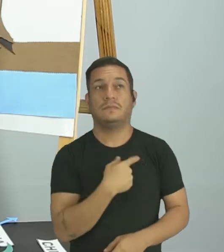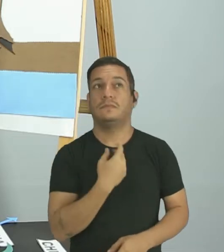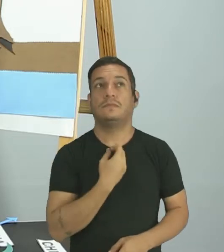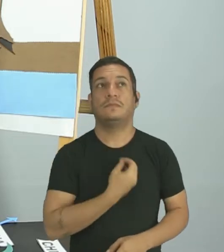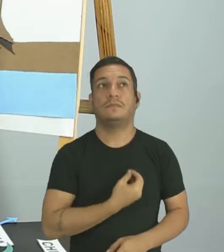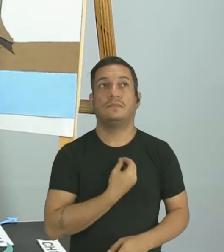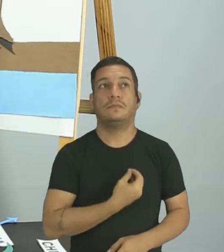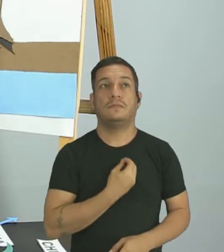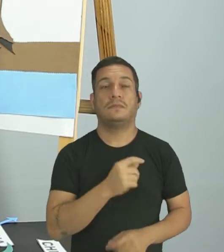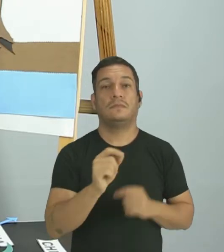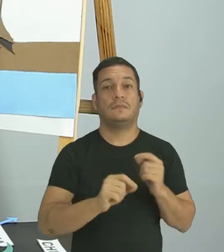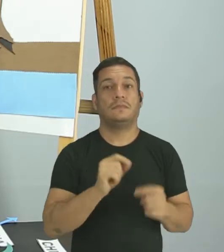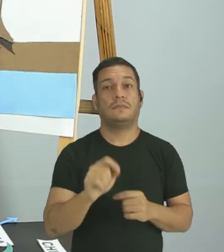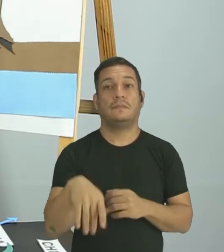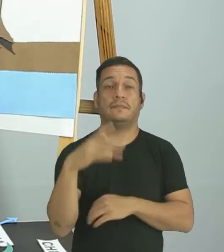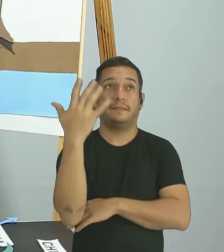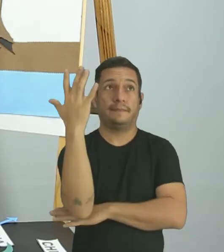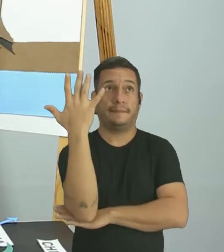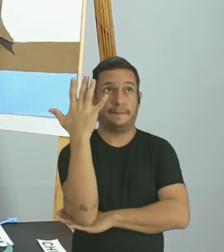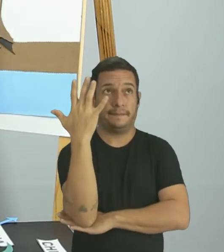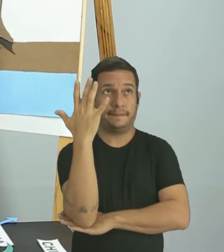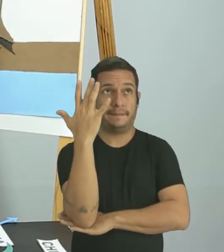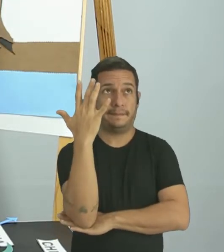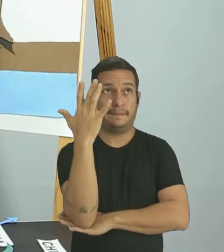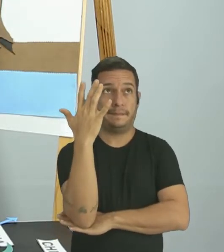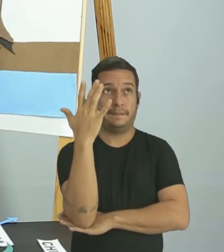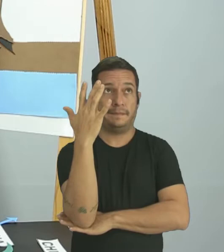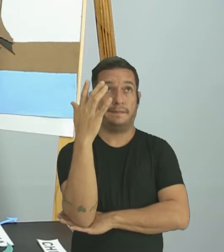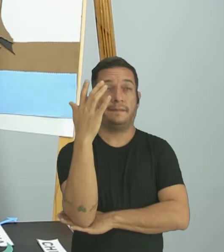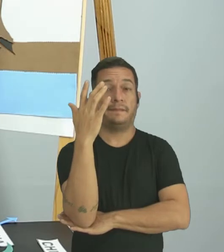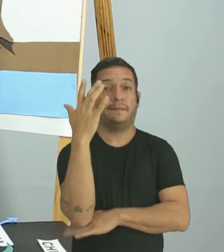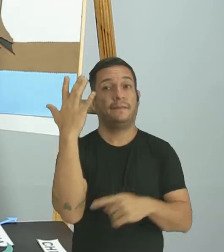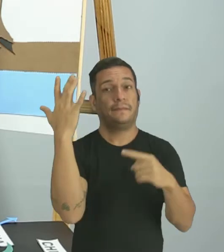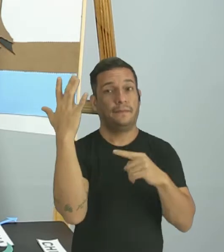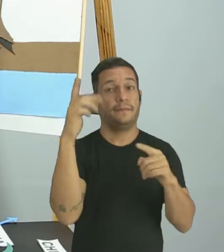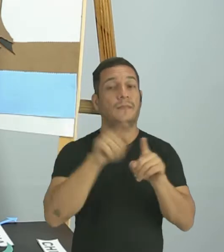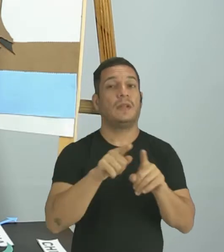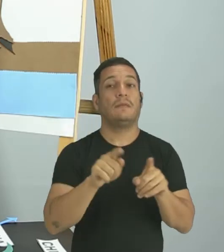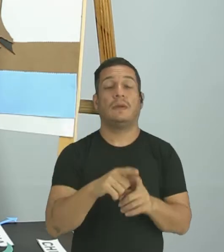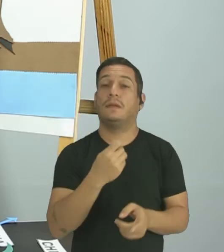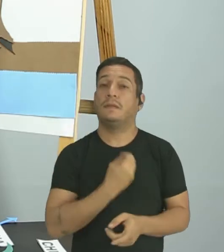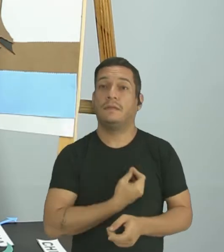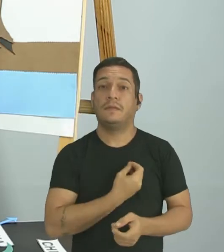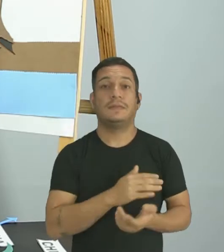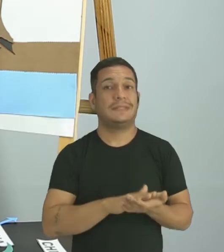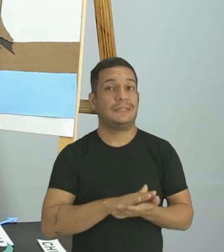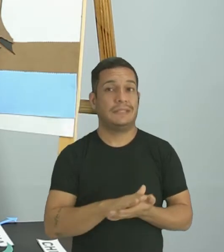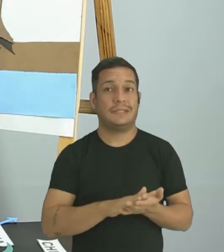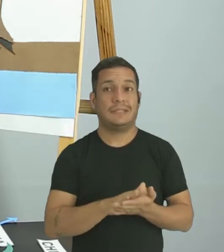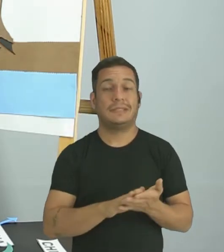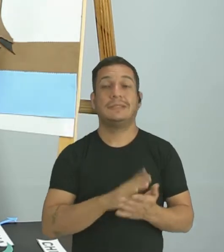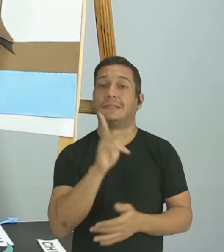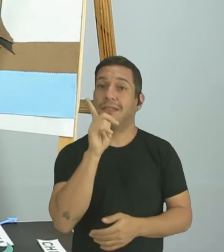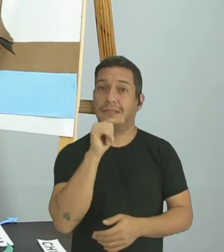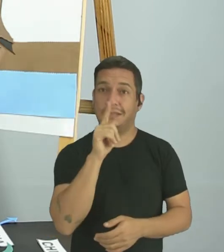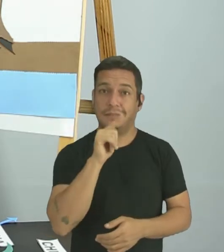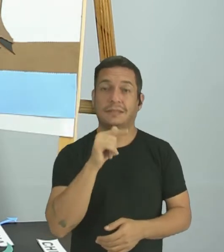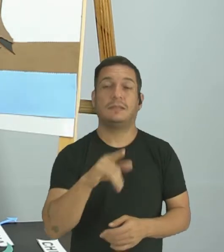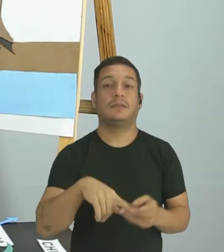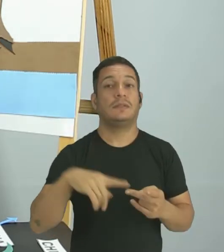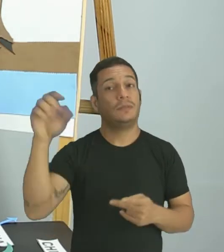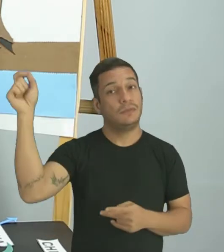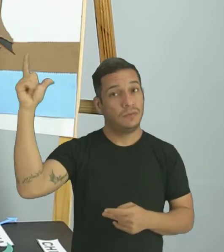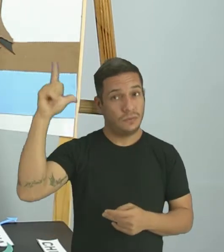sobrevivemos sem as plantas e as plantas não sobrevivem sem água e sem